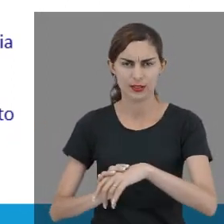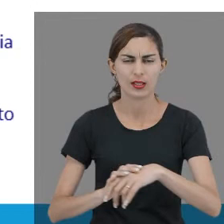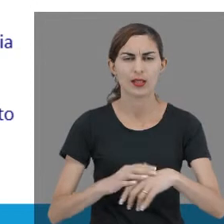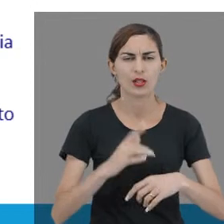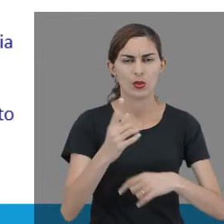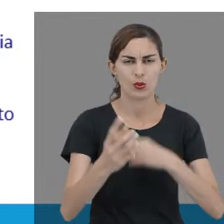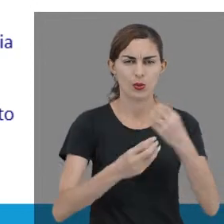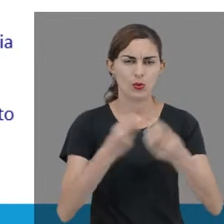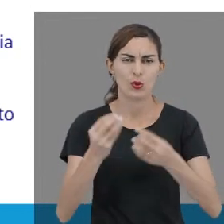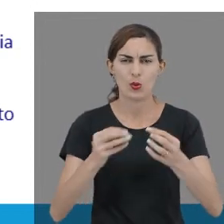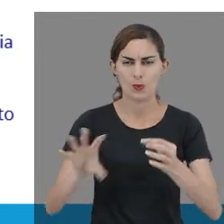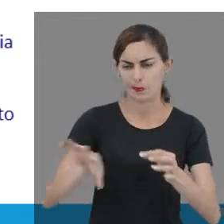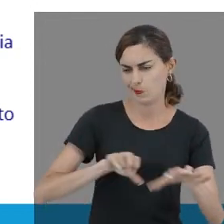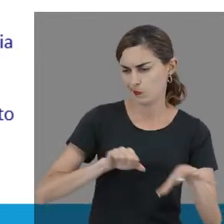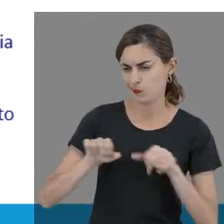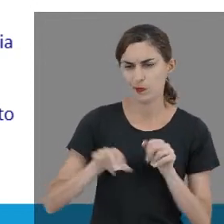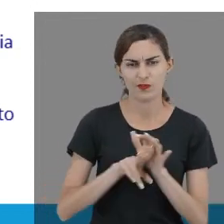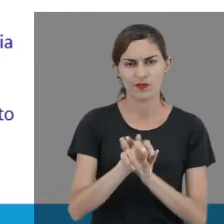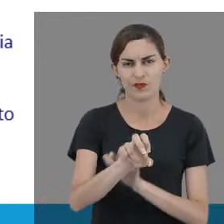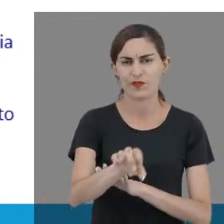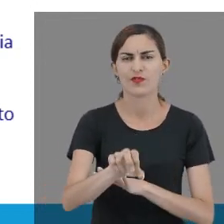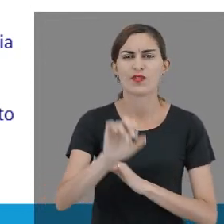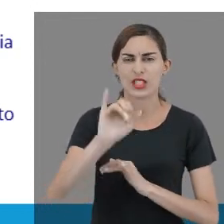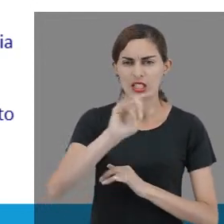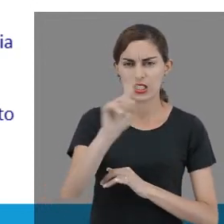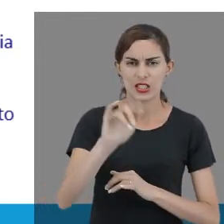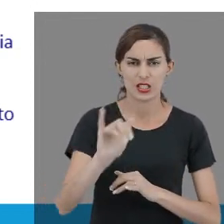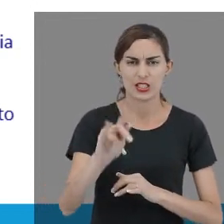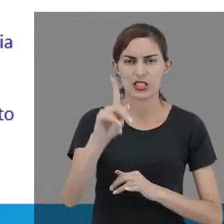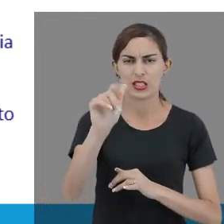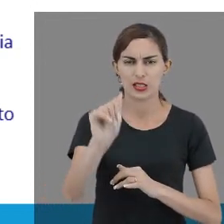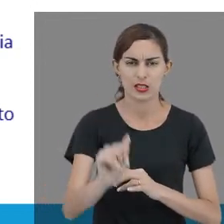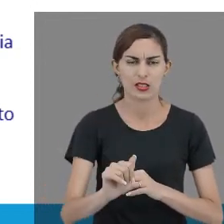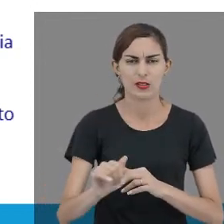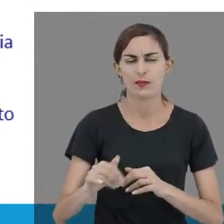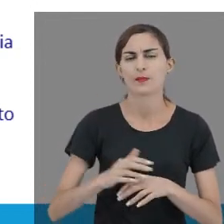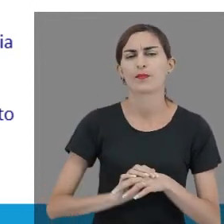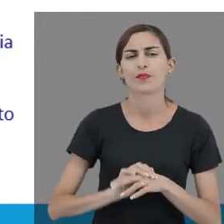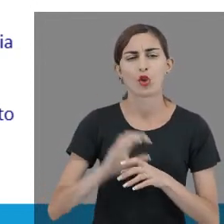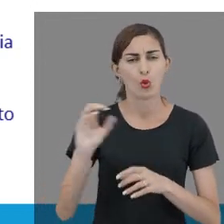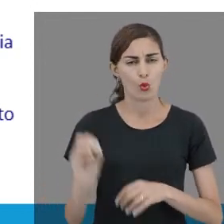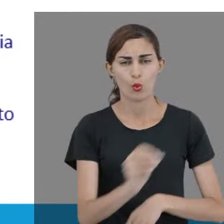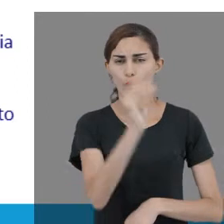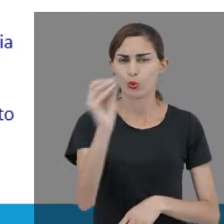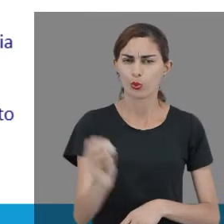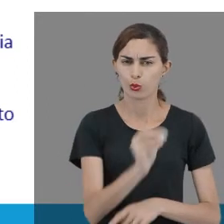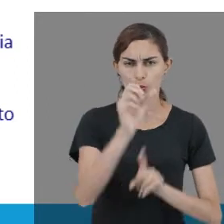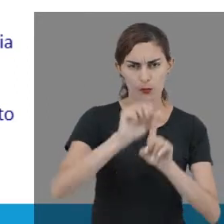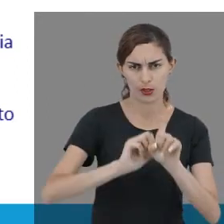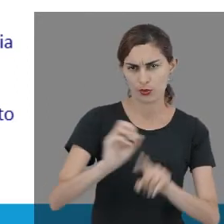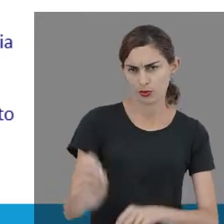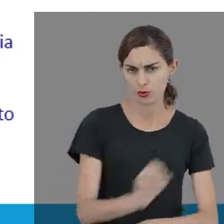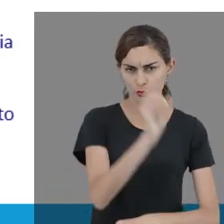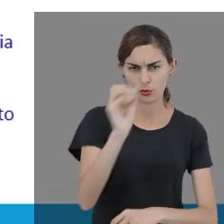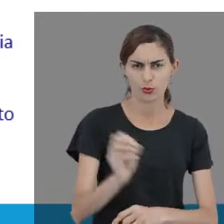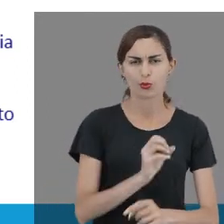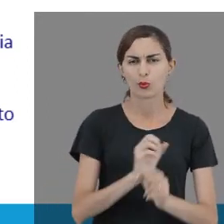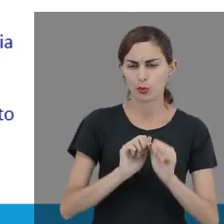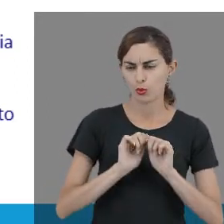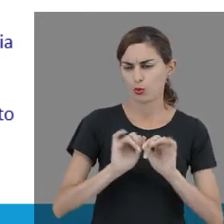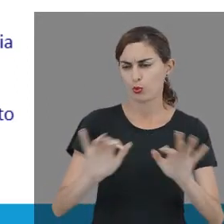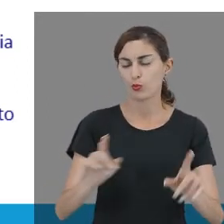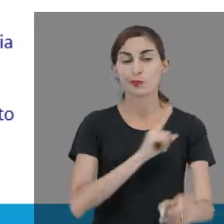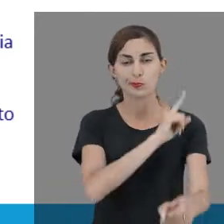comum após algumas infecções, e uma delas é a Zika, a dengue e outras. E em outubro foi que